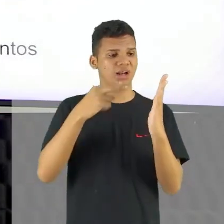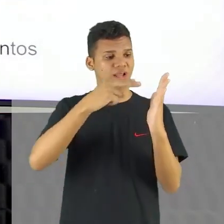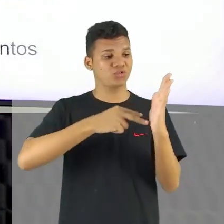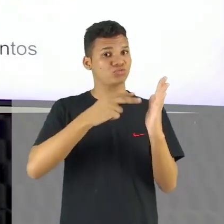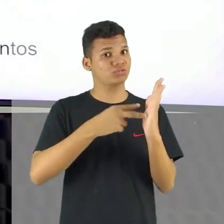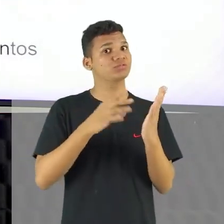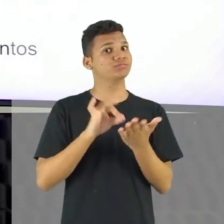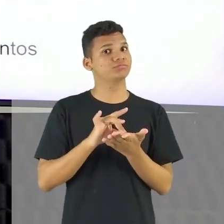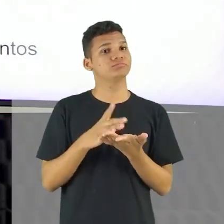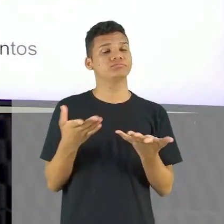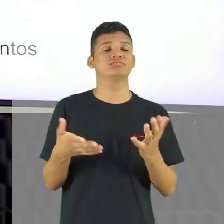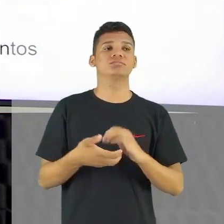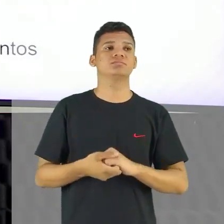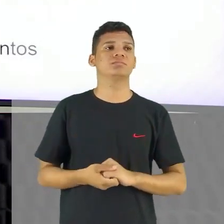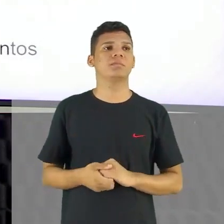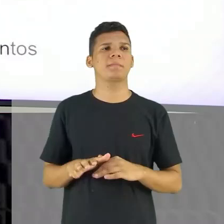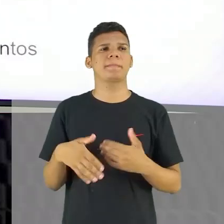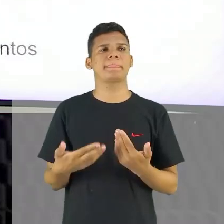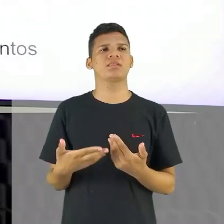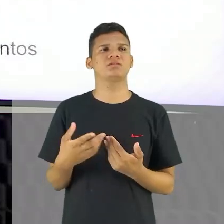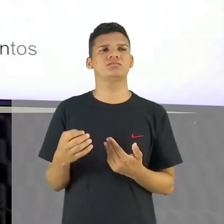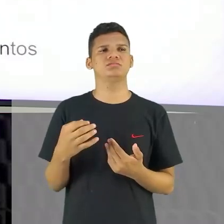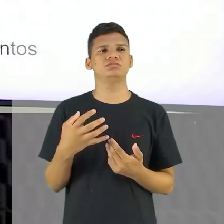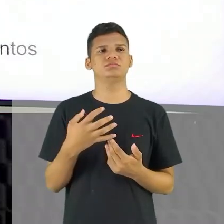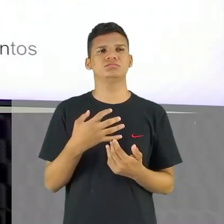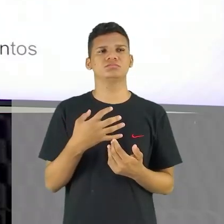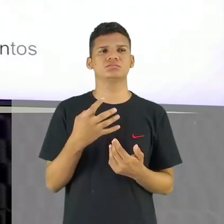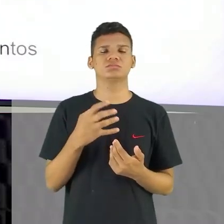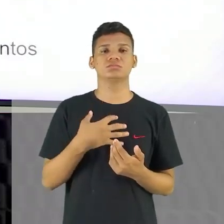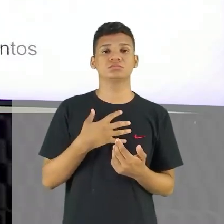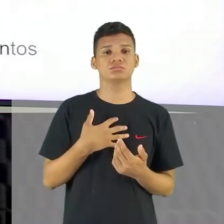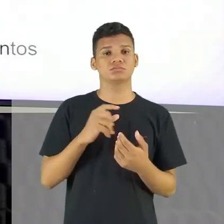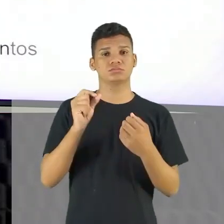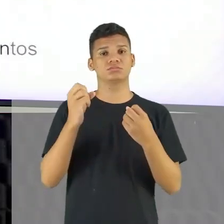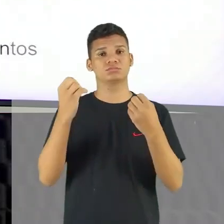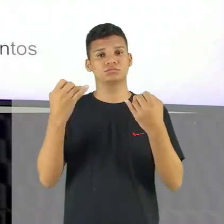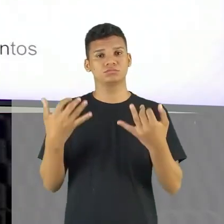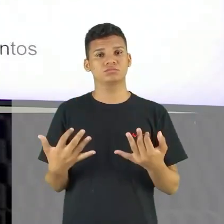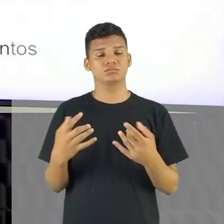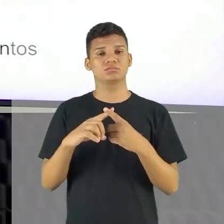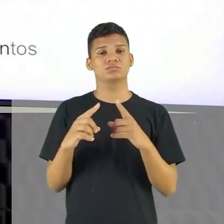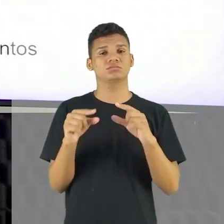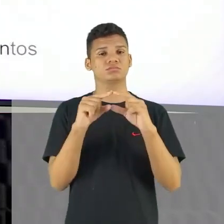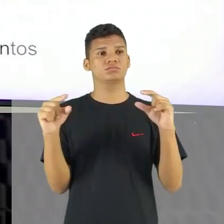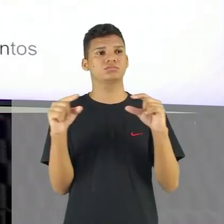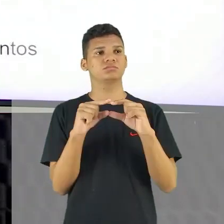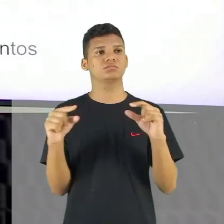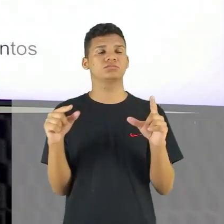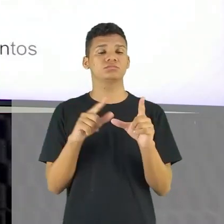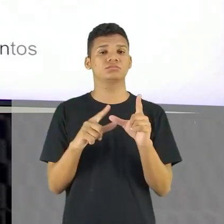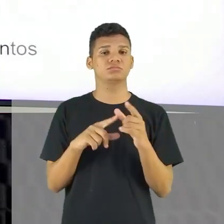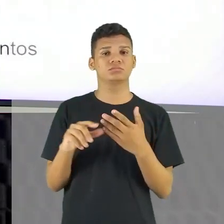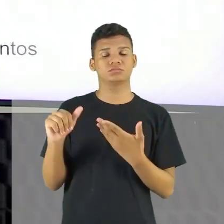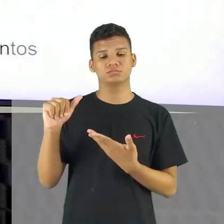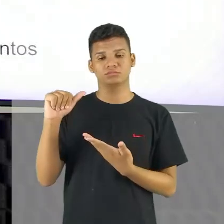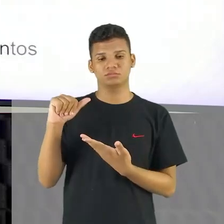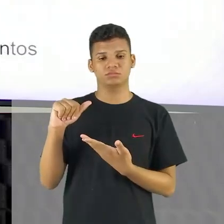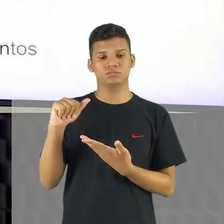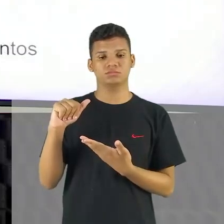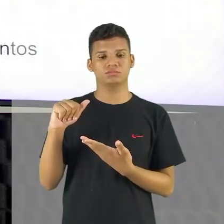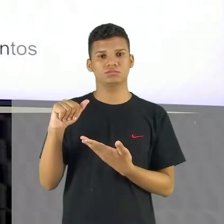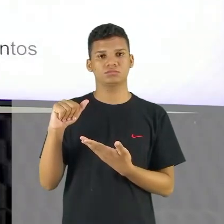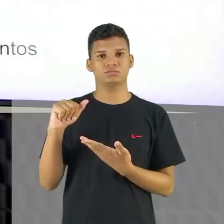não é verdade? Então, um dos sentidos sugeridos nesses versos é a constância